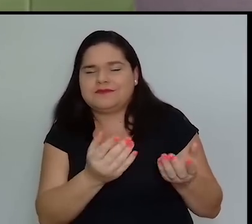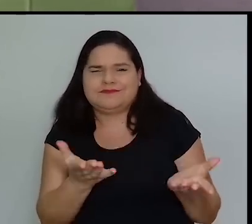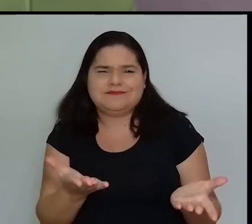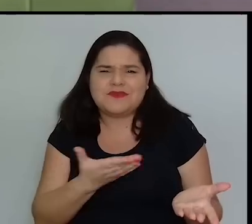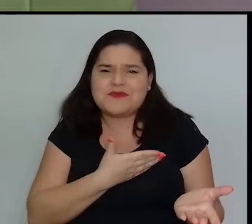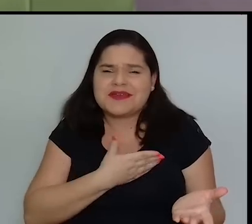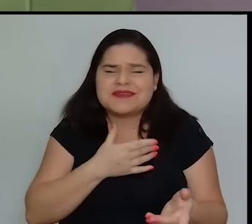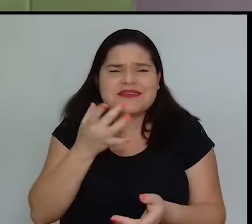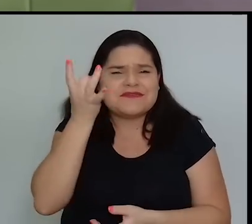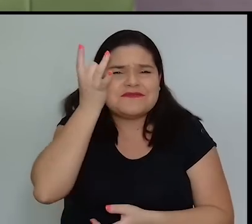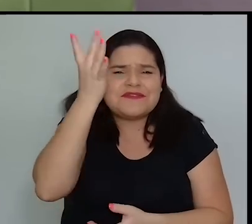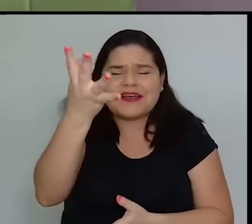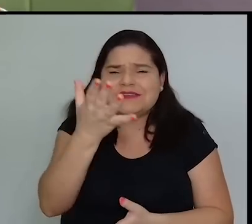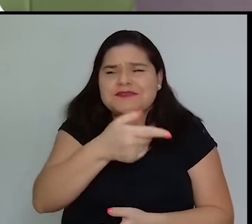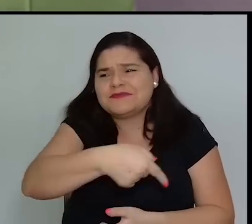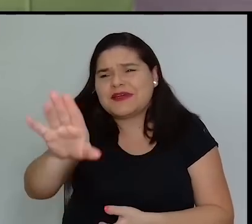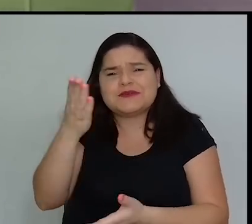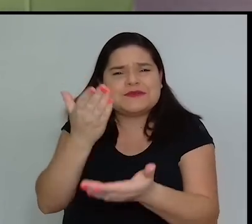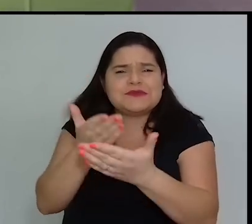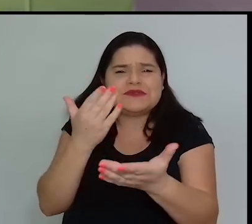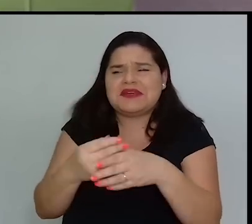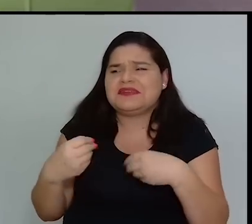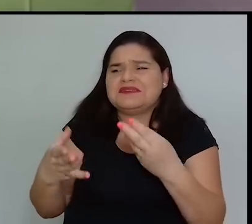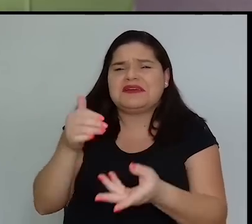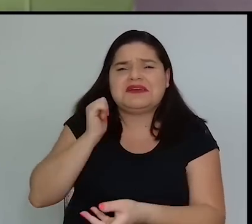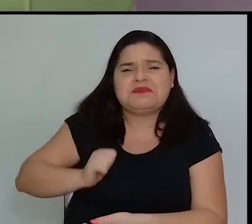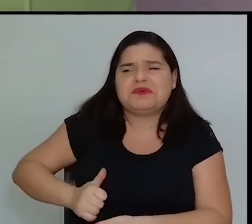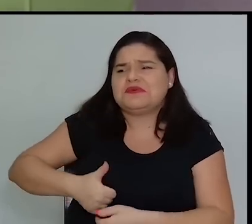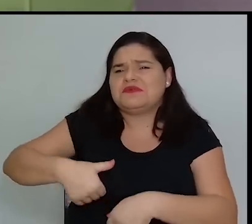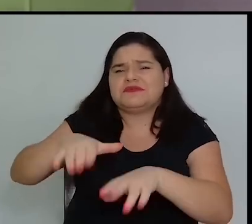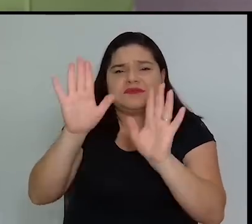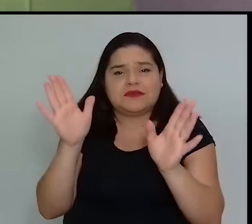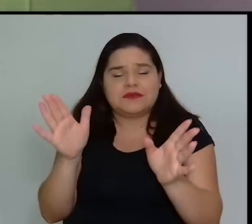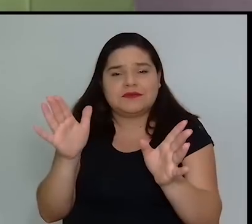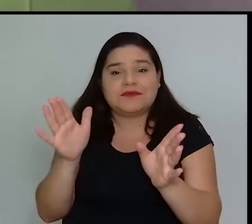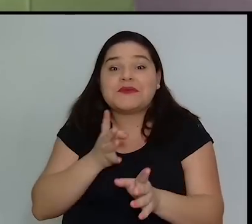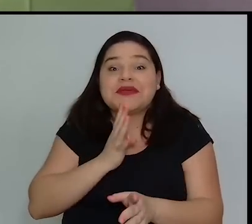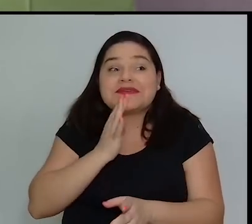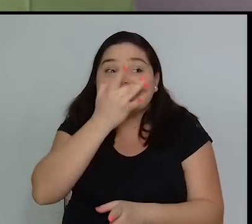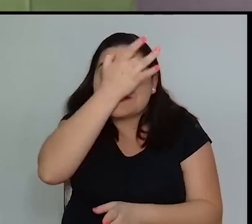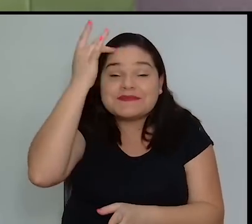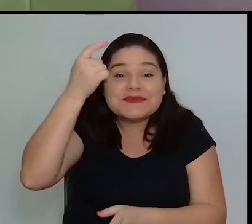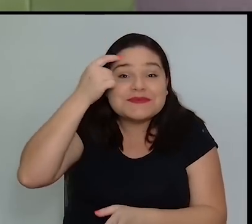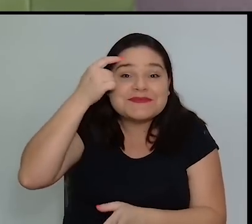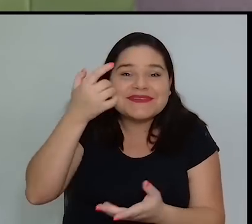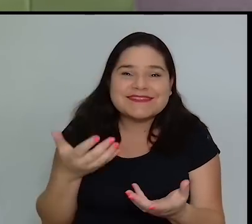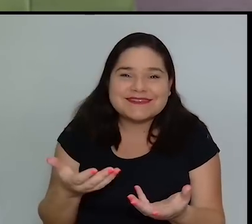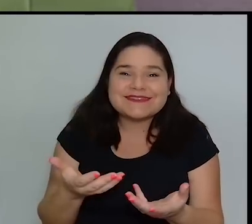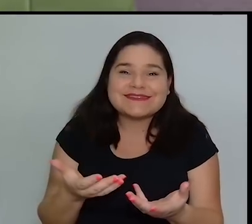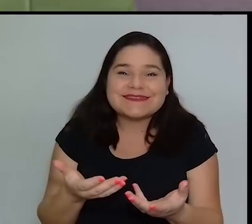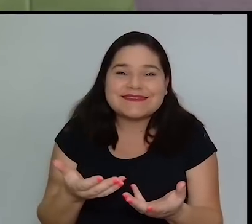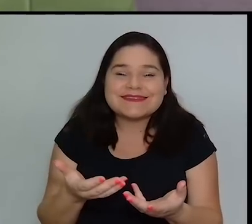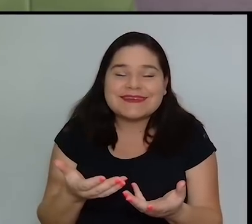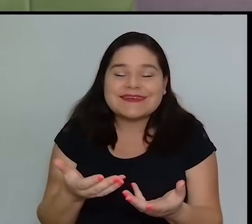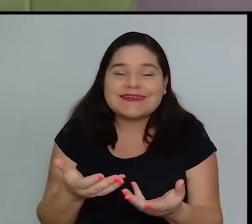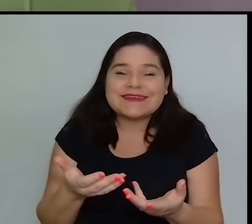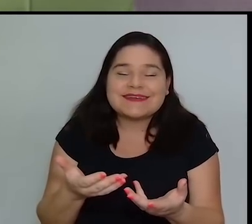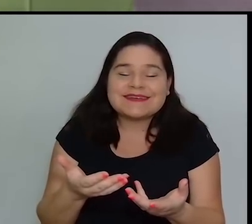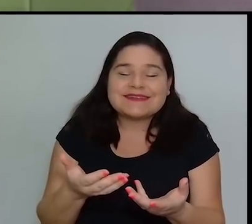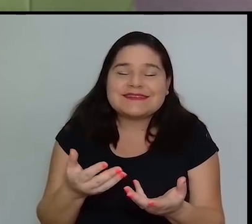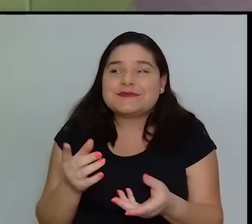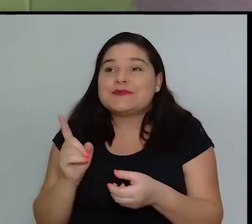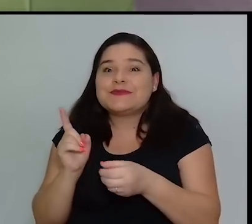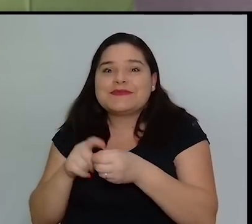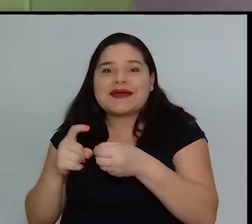Você pode faz de resolver vai conhecer como as pessoas pensam né então nós temos muitos